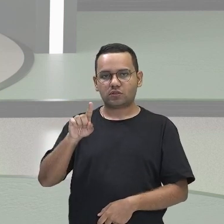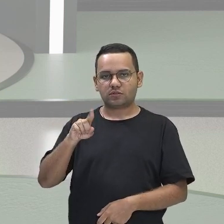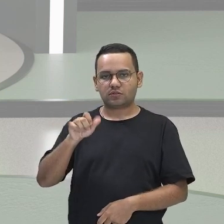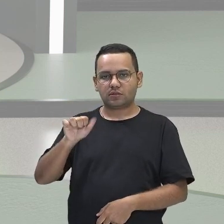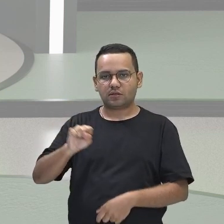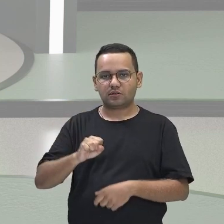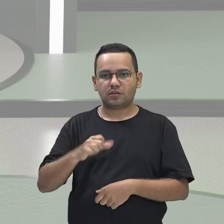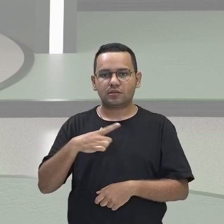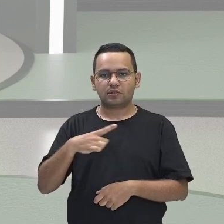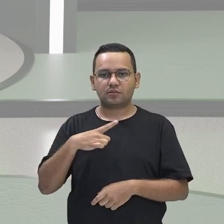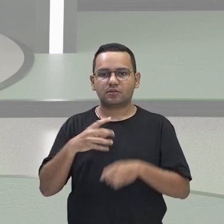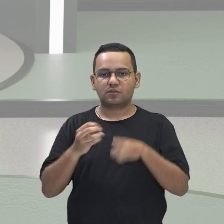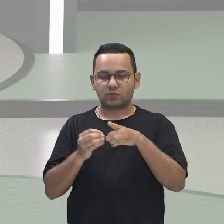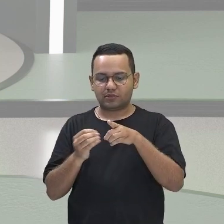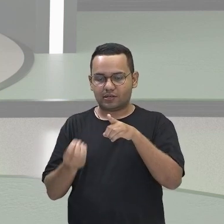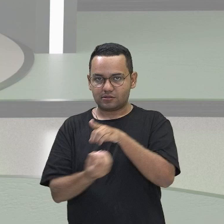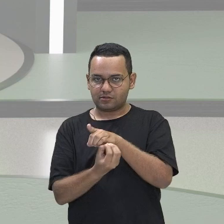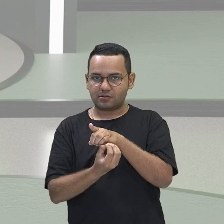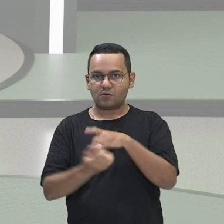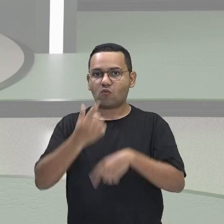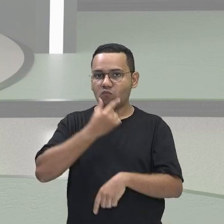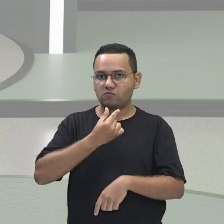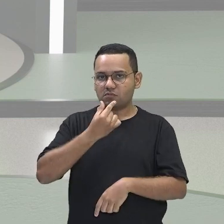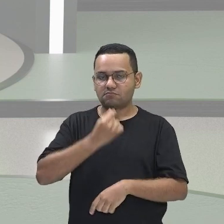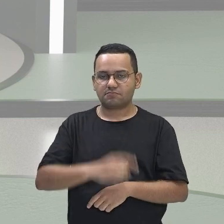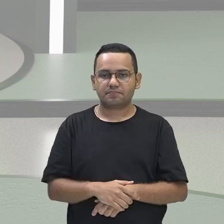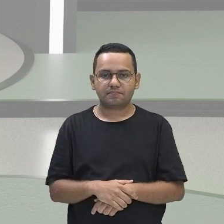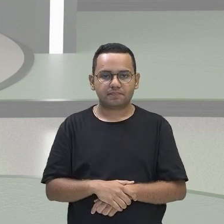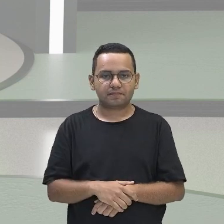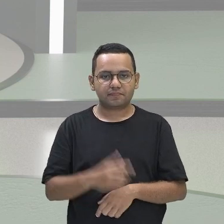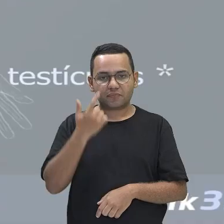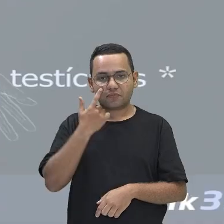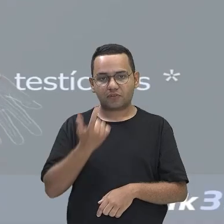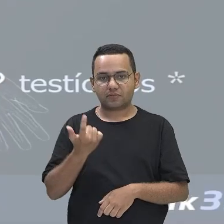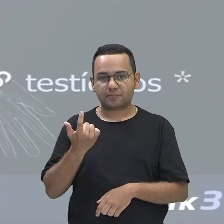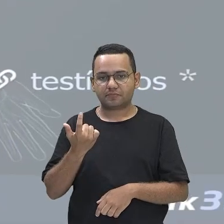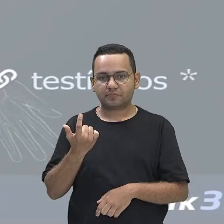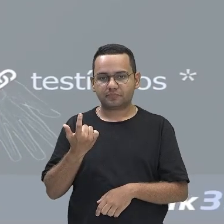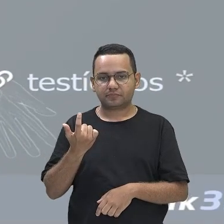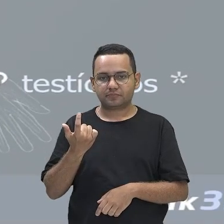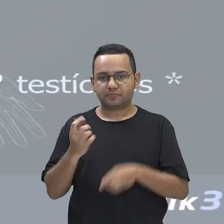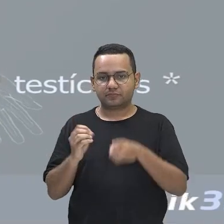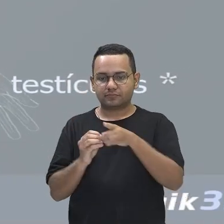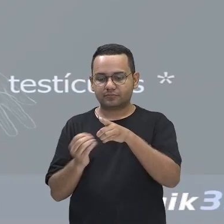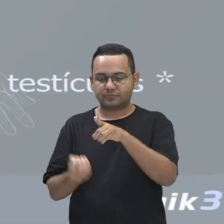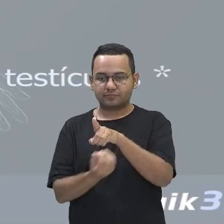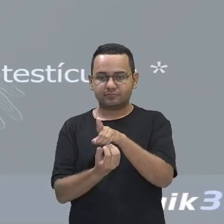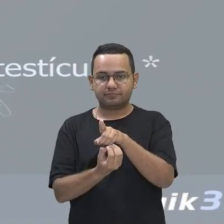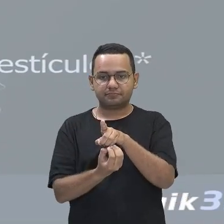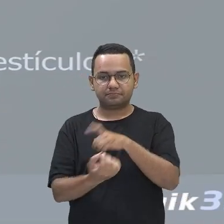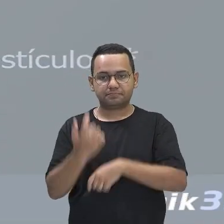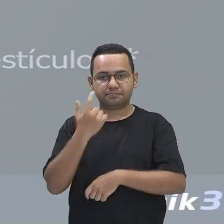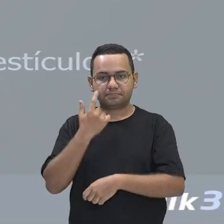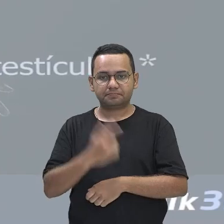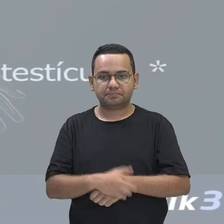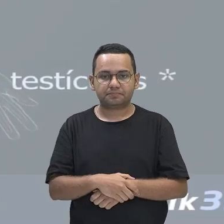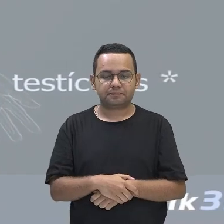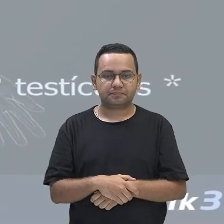junto dos testículos, né, lá no escroto, estão aqui abaixo, né, localizadas aqui abaixo nessas